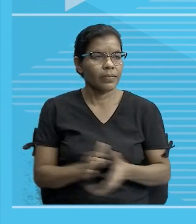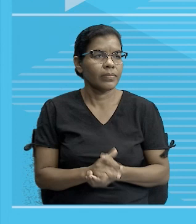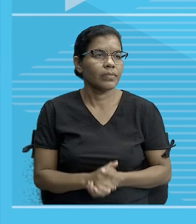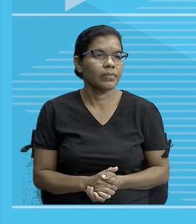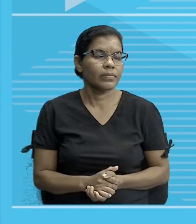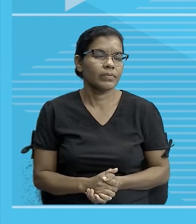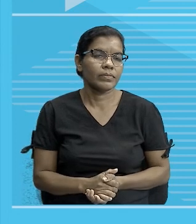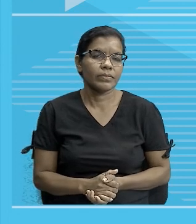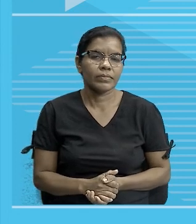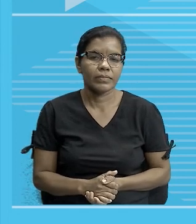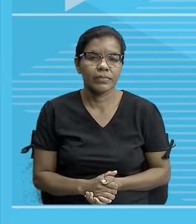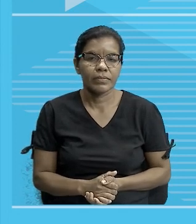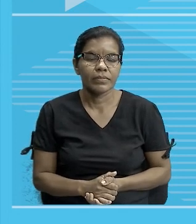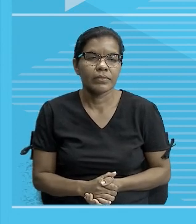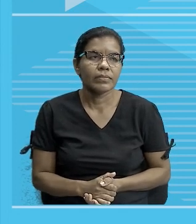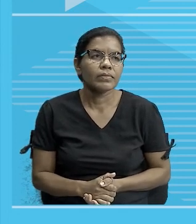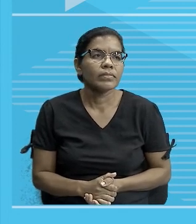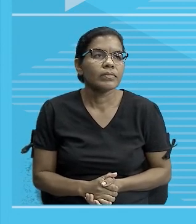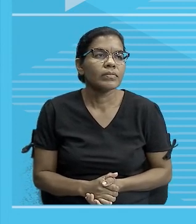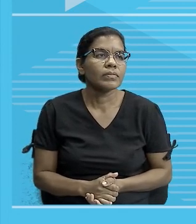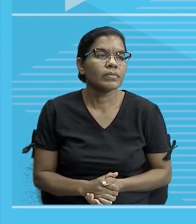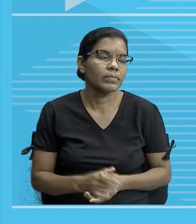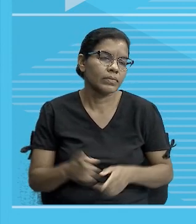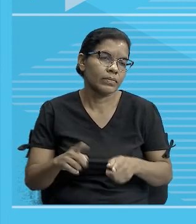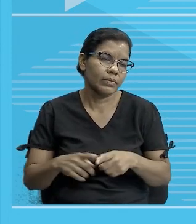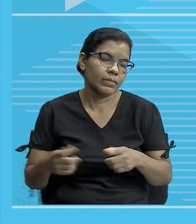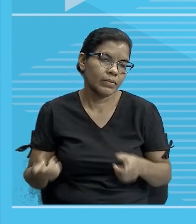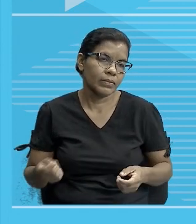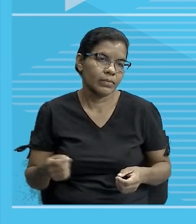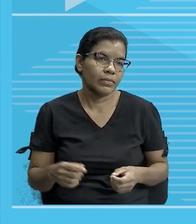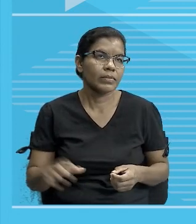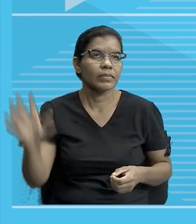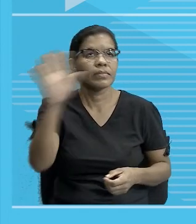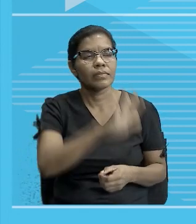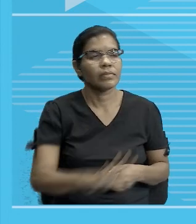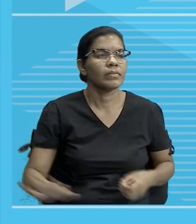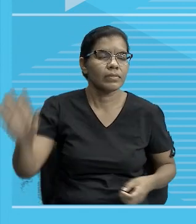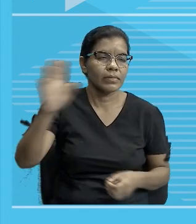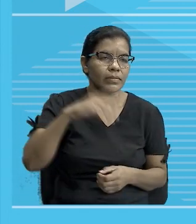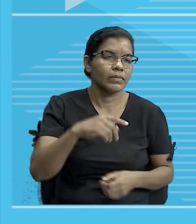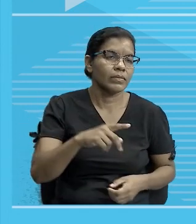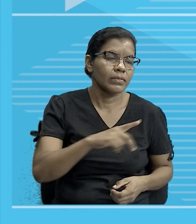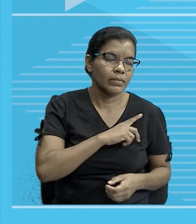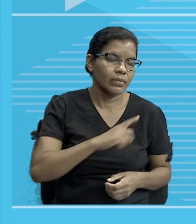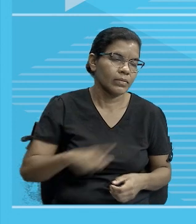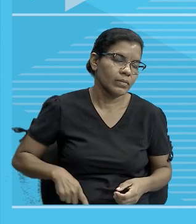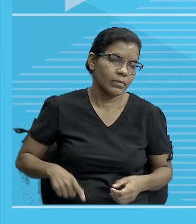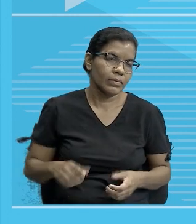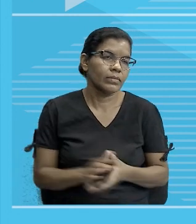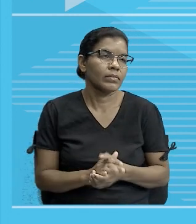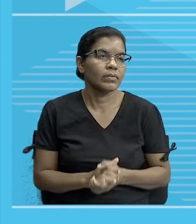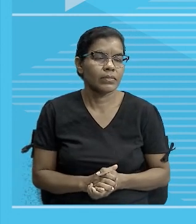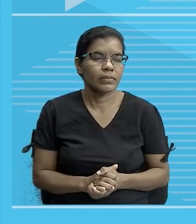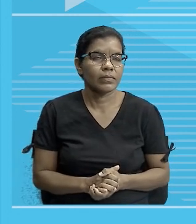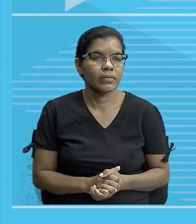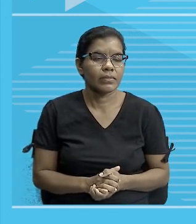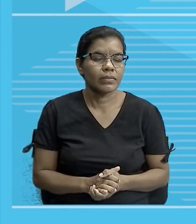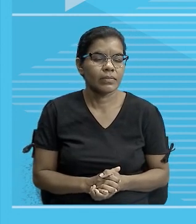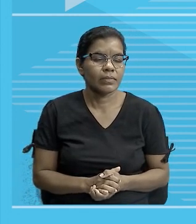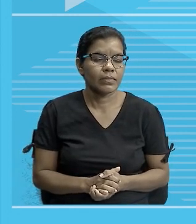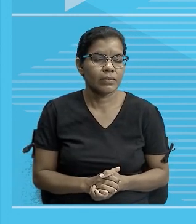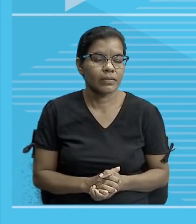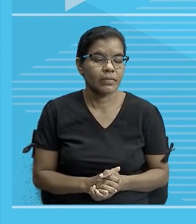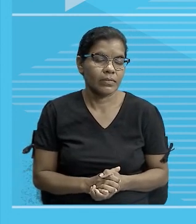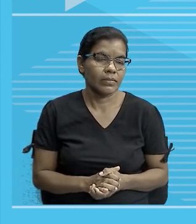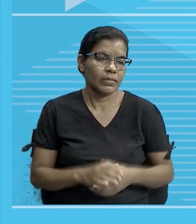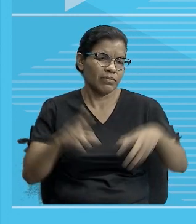Aí eu coloquei assim, ó. Mas esse cenário do governo do Robespierre, que é uma espécie de ditadura, olha.